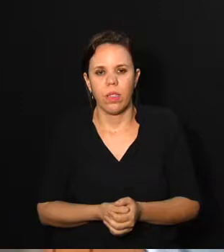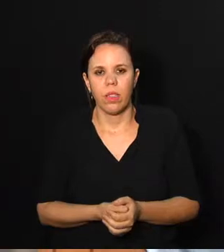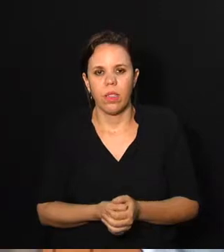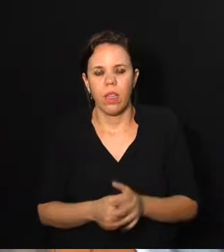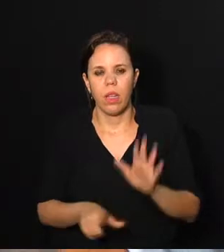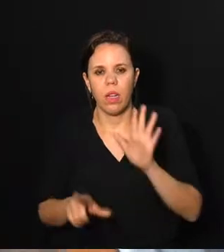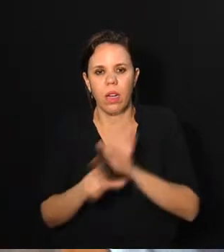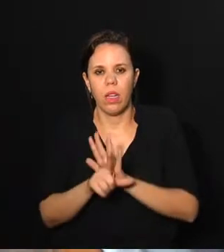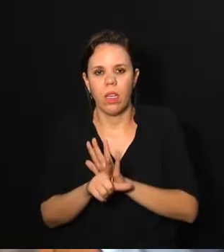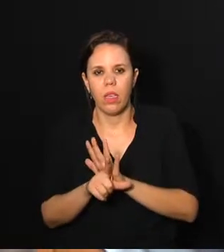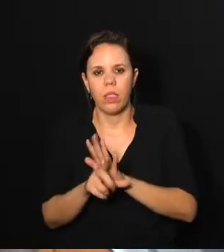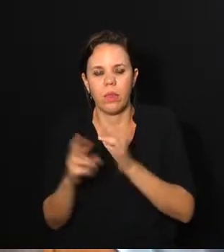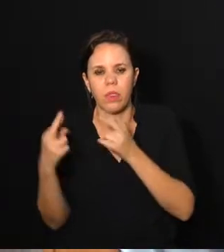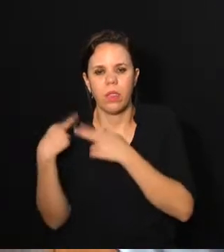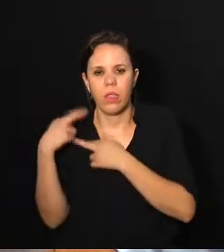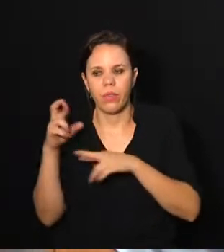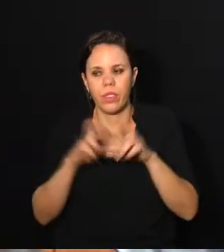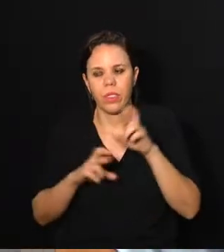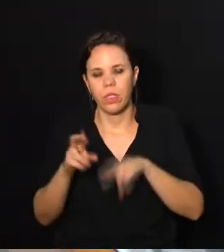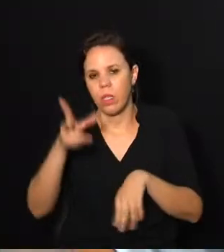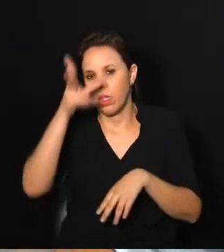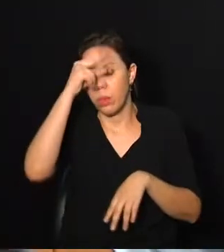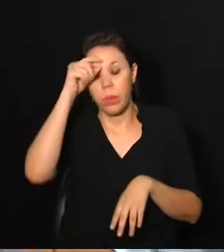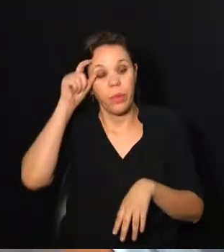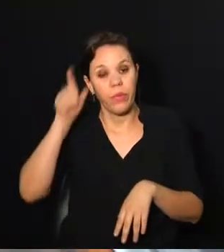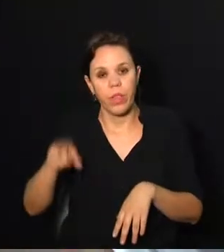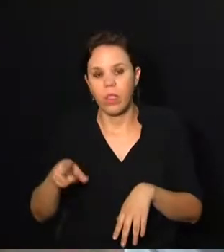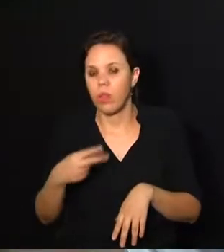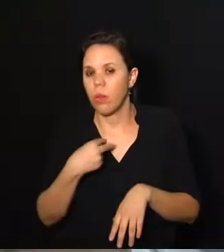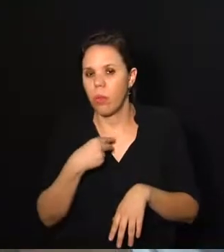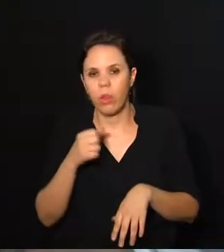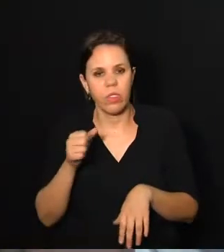salvo engano, o prefeito não pode gastar mais do que